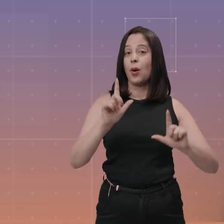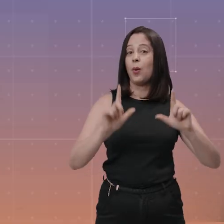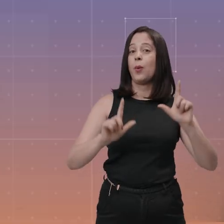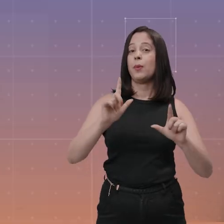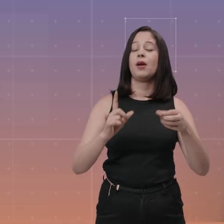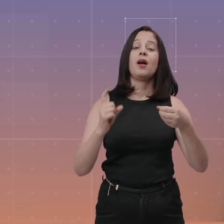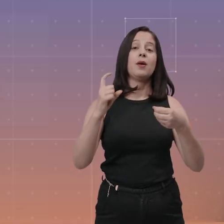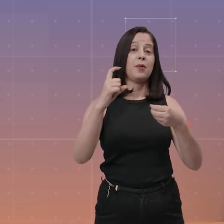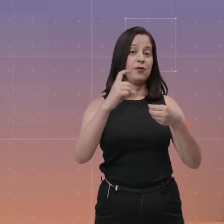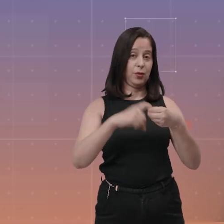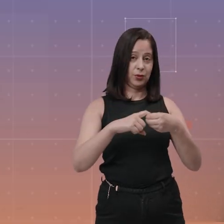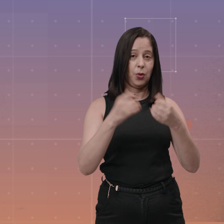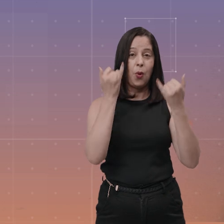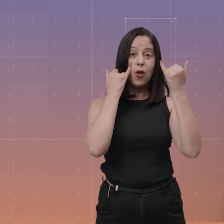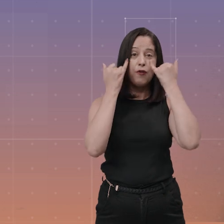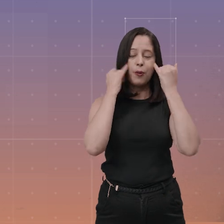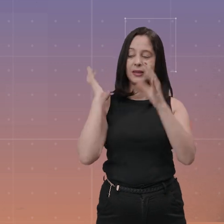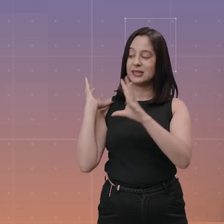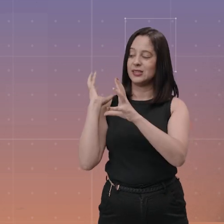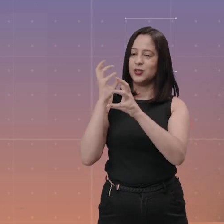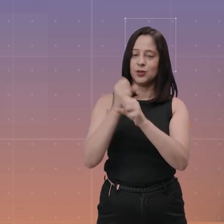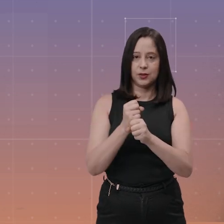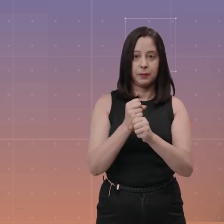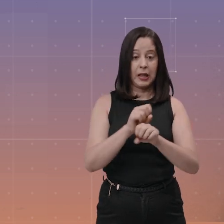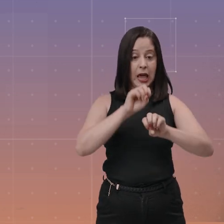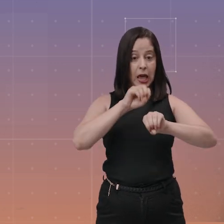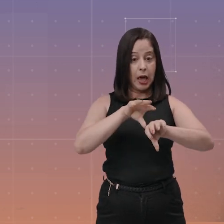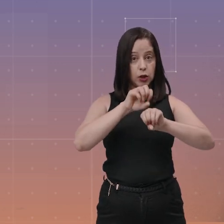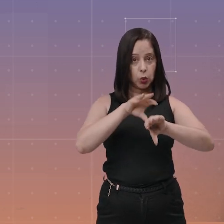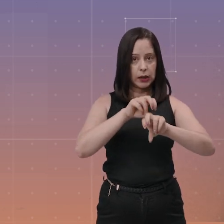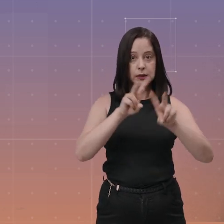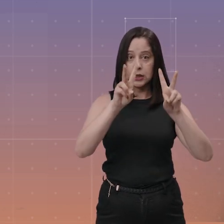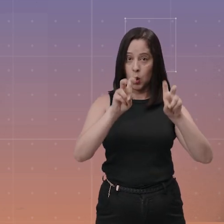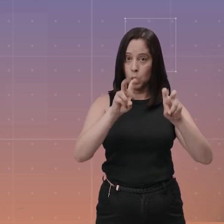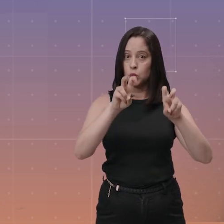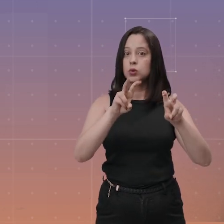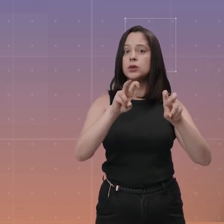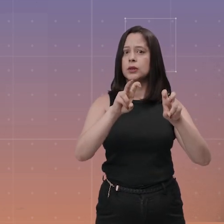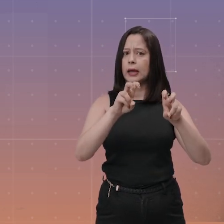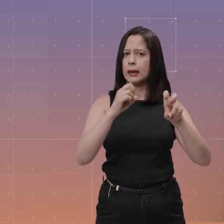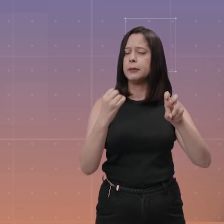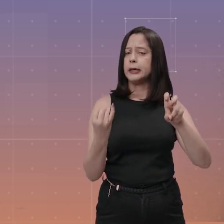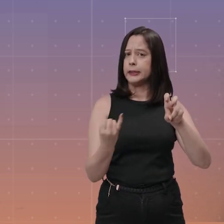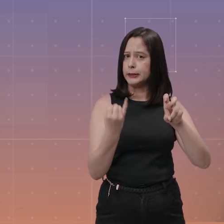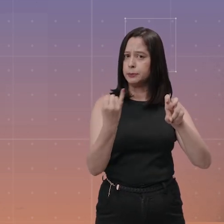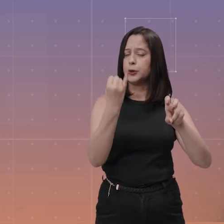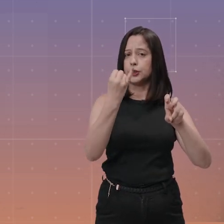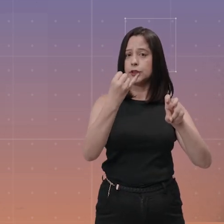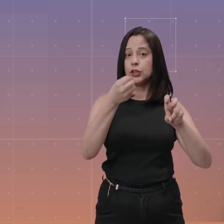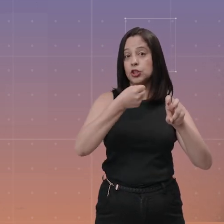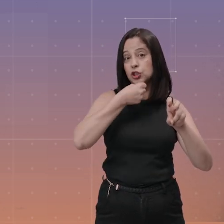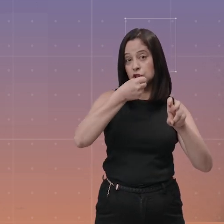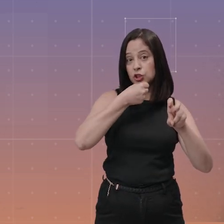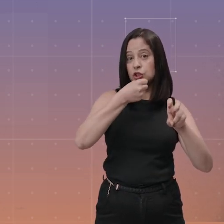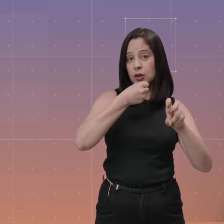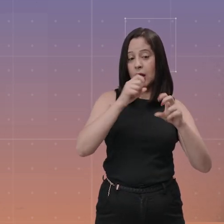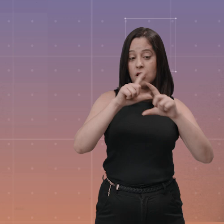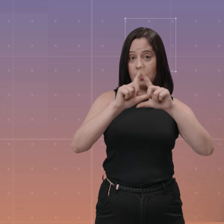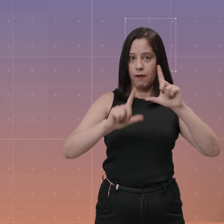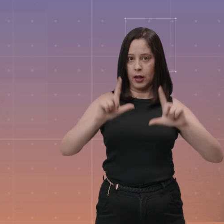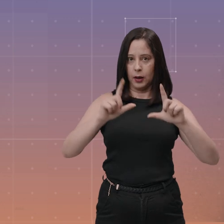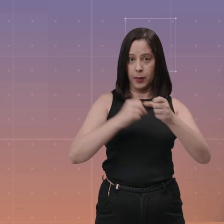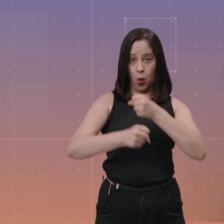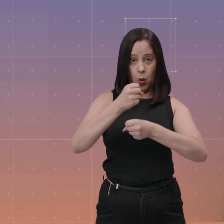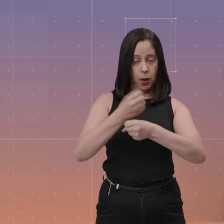Estamos de volta com a nossa retrospectiva e a educação foi tema recorrente do jornalismo da TV Câmara no ano